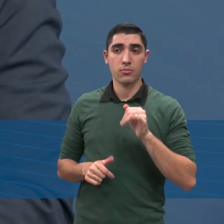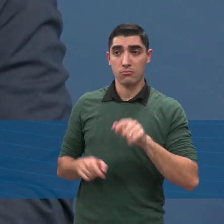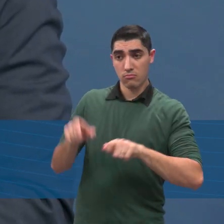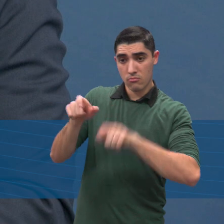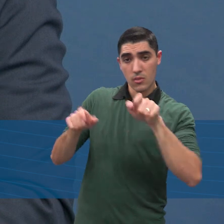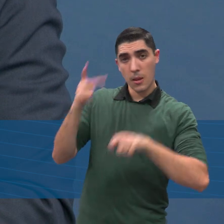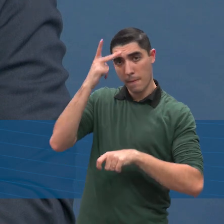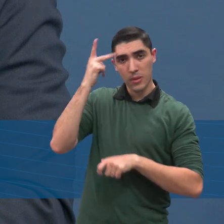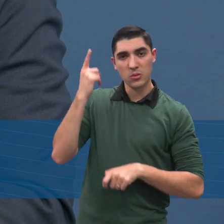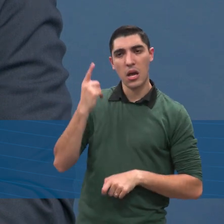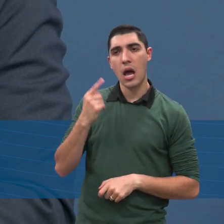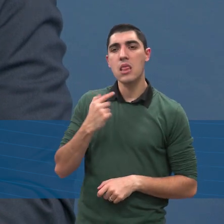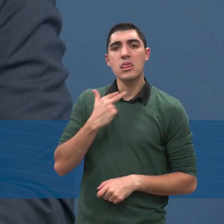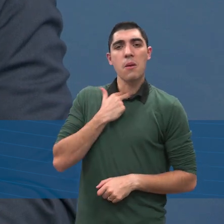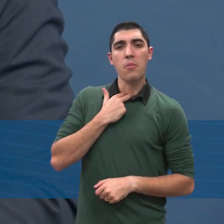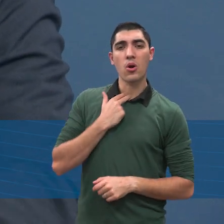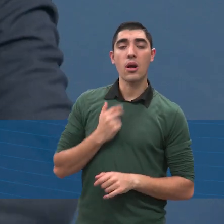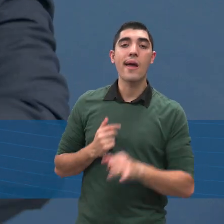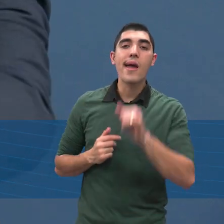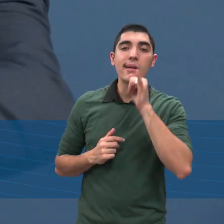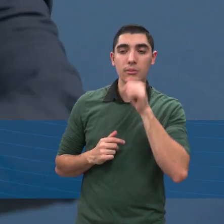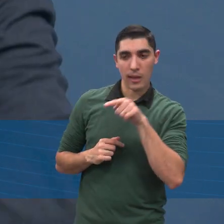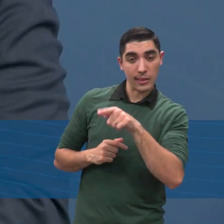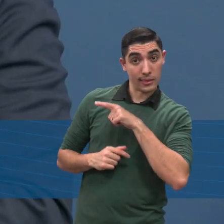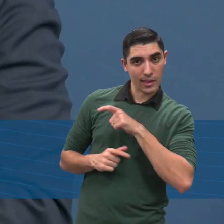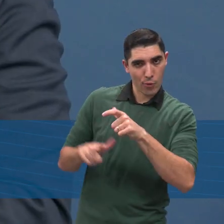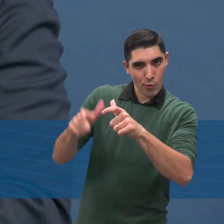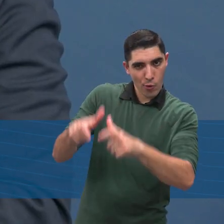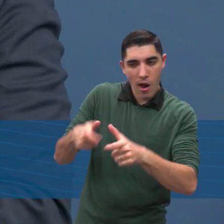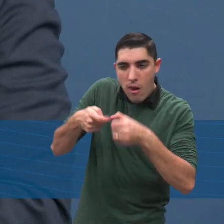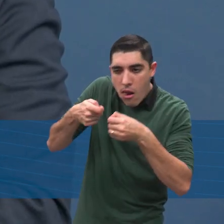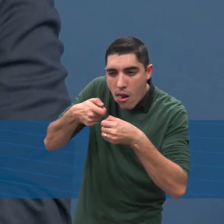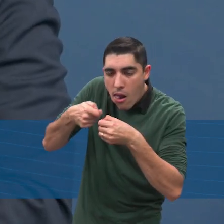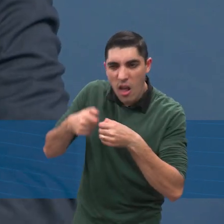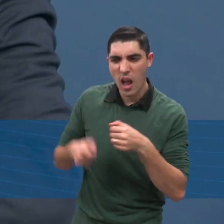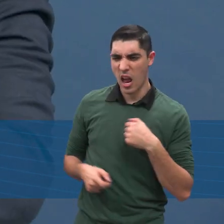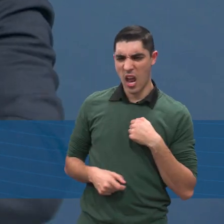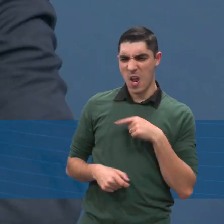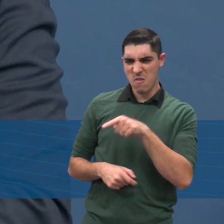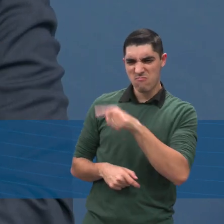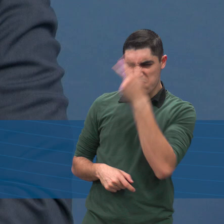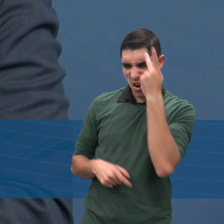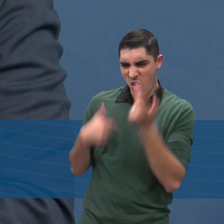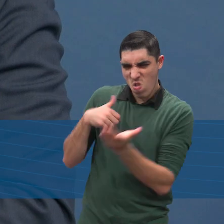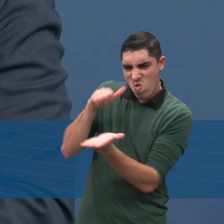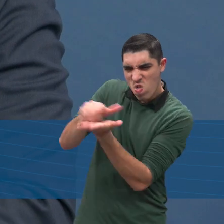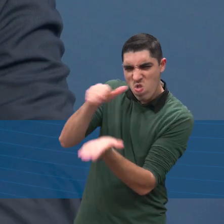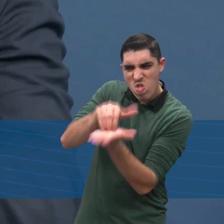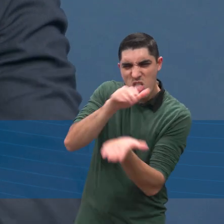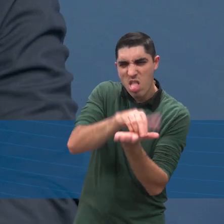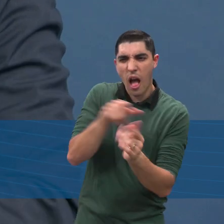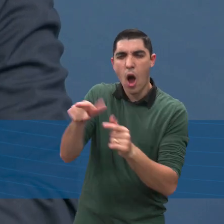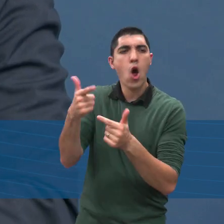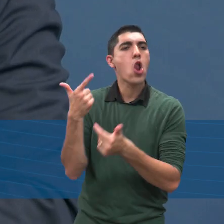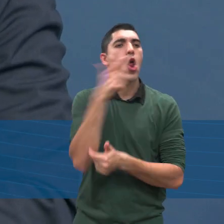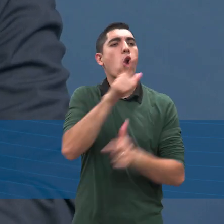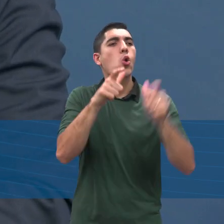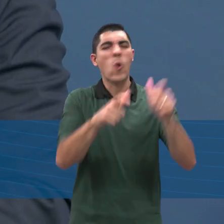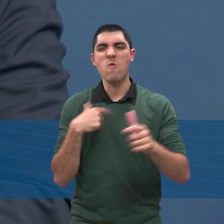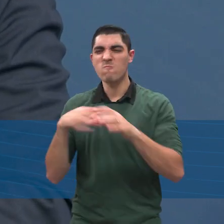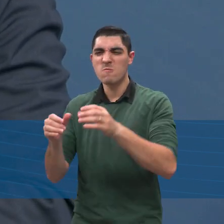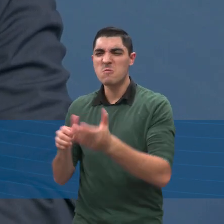arbitrariamente tomar uma decisão, vamos dizer, falar, tem a Cracolândia lá, vou tirar esses usuários daqui e levar para outro